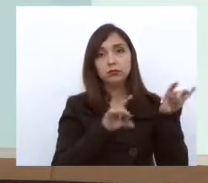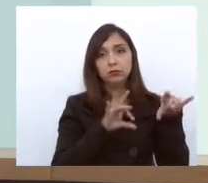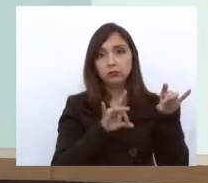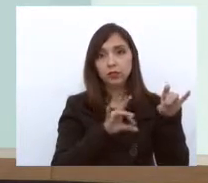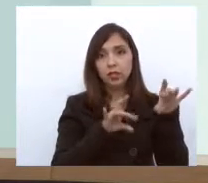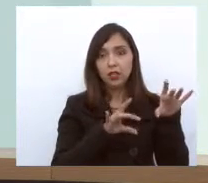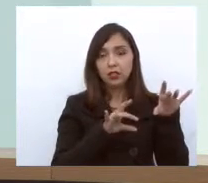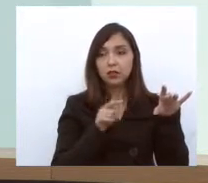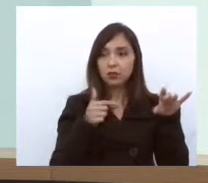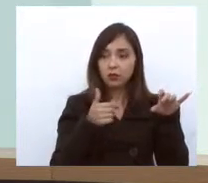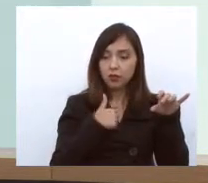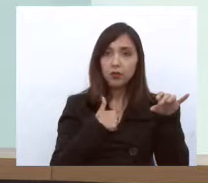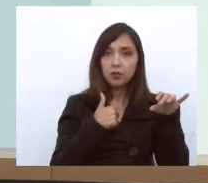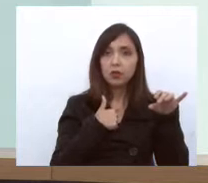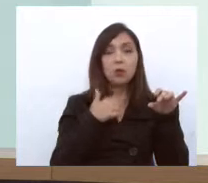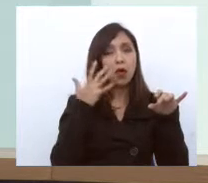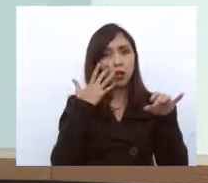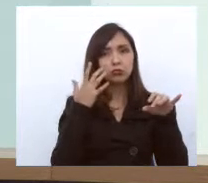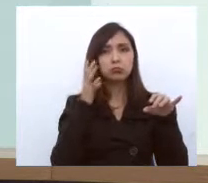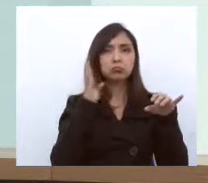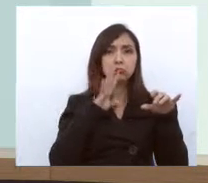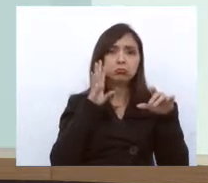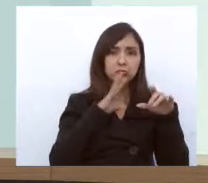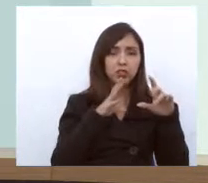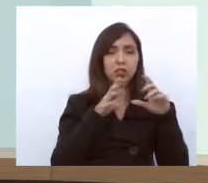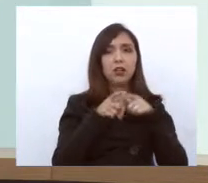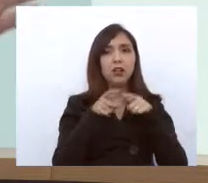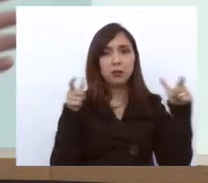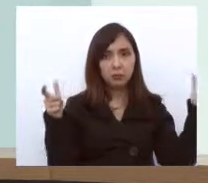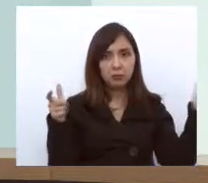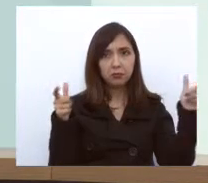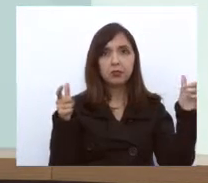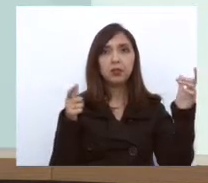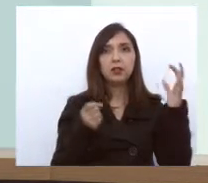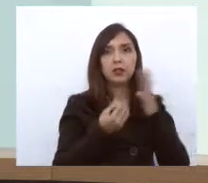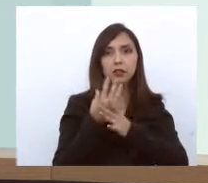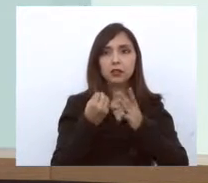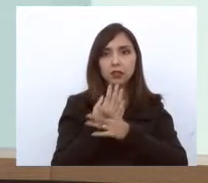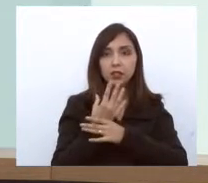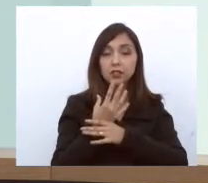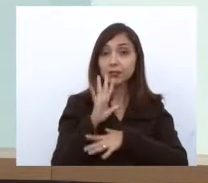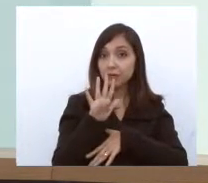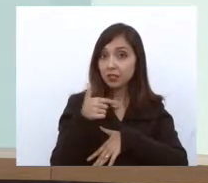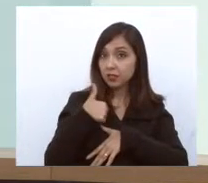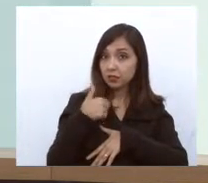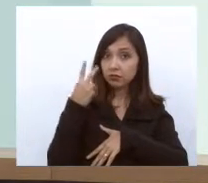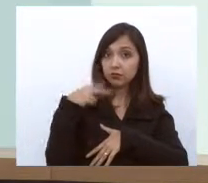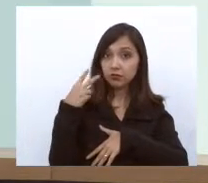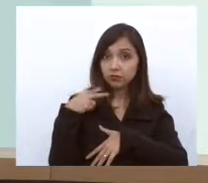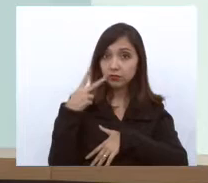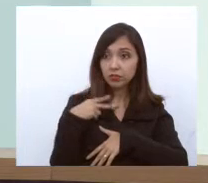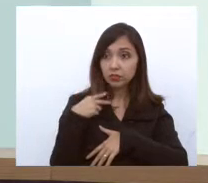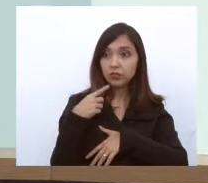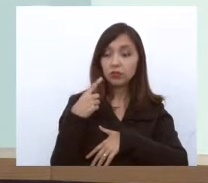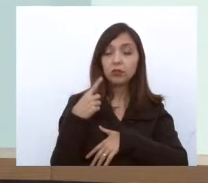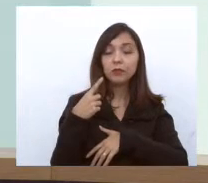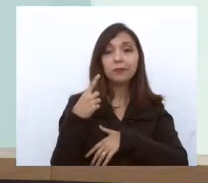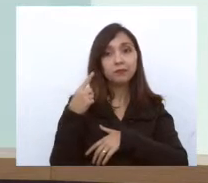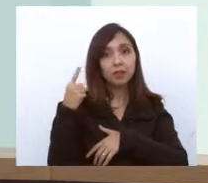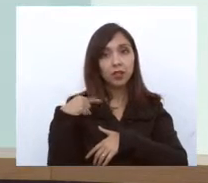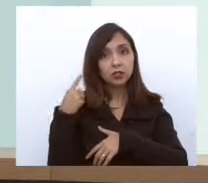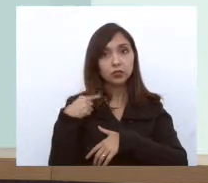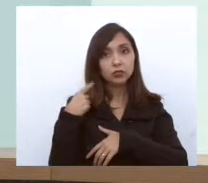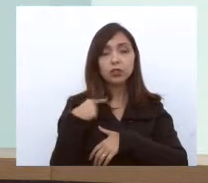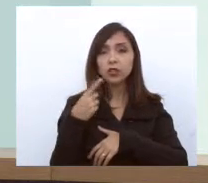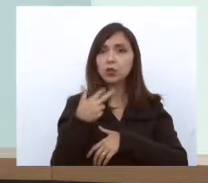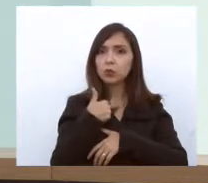gente, o mérito, eu acho fantástico, acho que tem que ampliar, as habitações cresceram. Agora, eu como vereador, né, como advogado que sou, eu